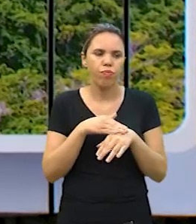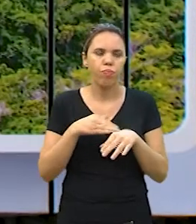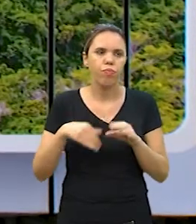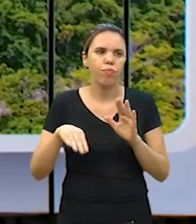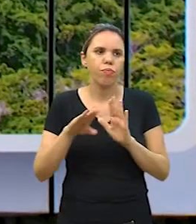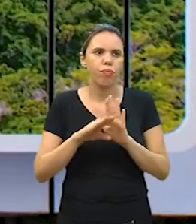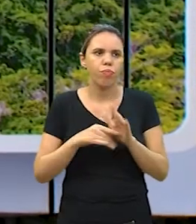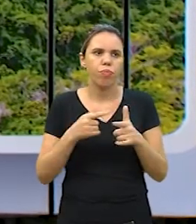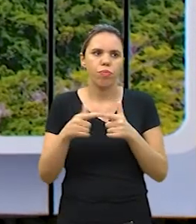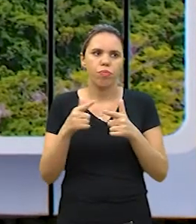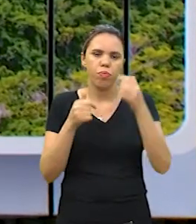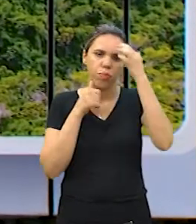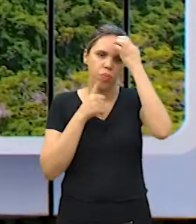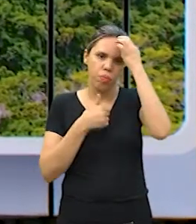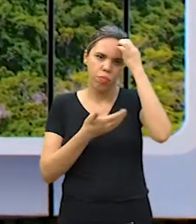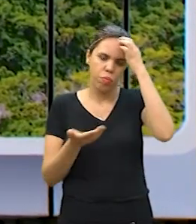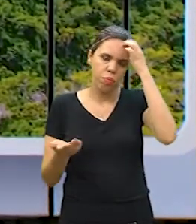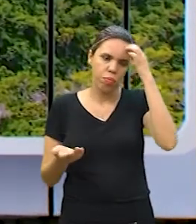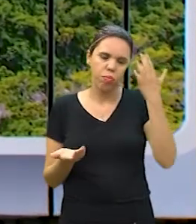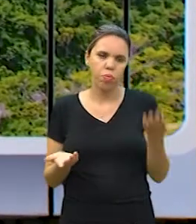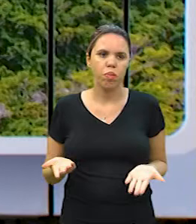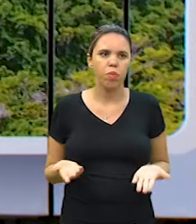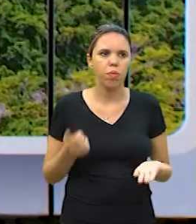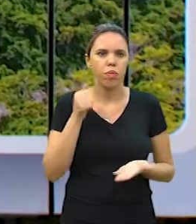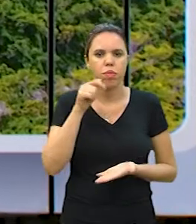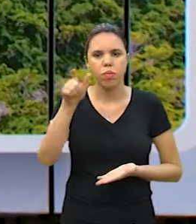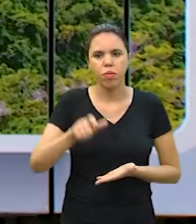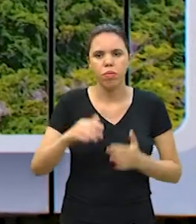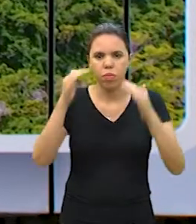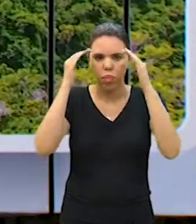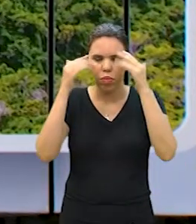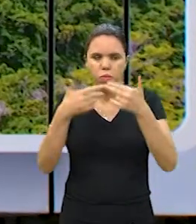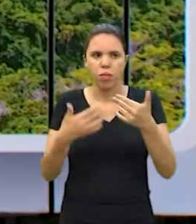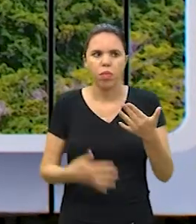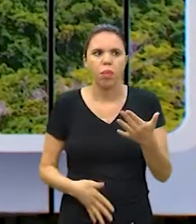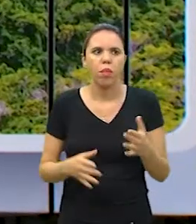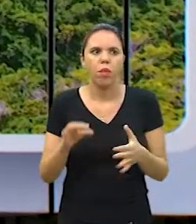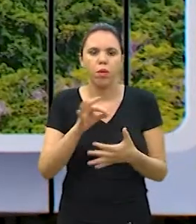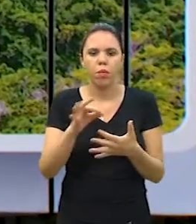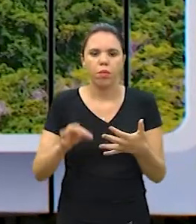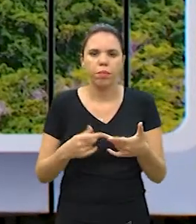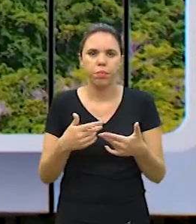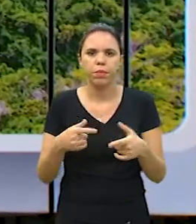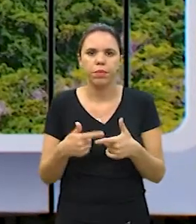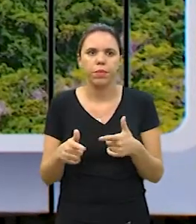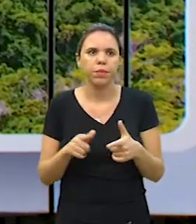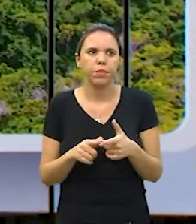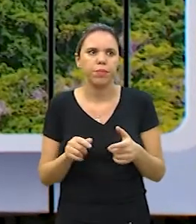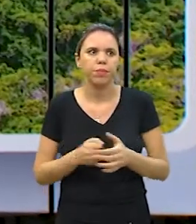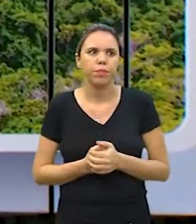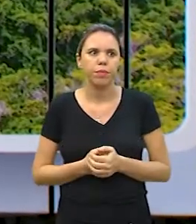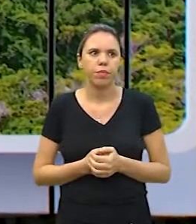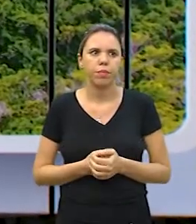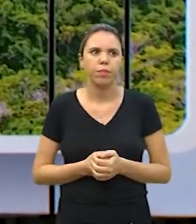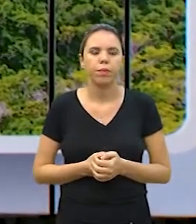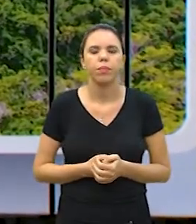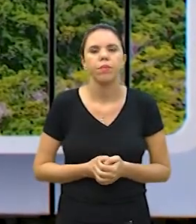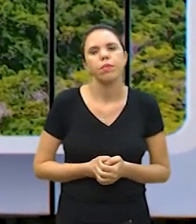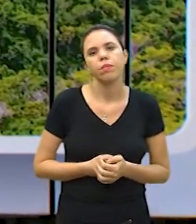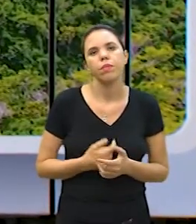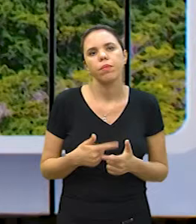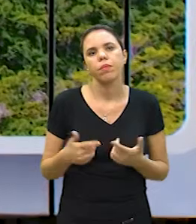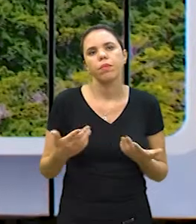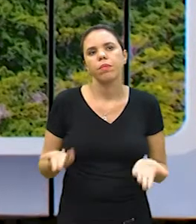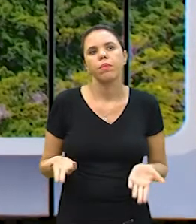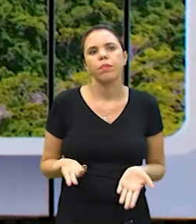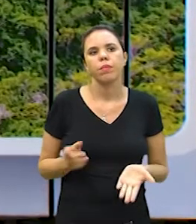aborda os problemas das mulheres, né? Aquela mulher ela está submetida a um conjunto de coisas, a um conjunto de questões, a um conjunto